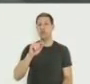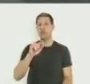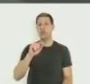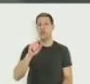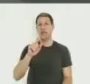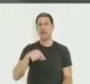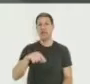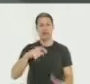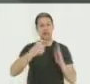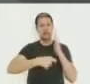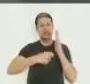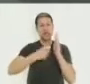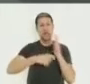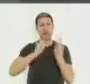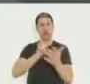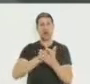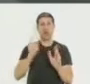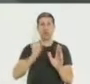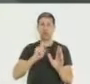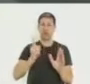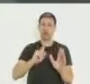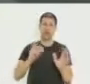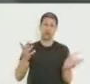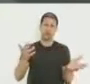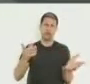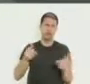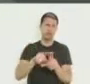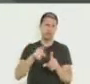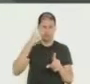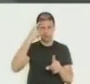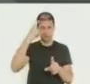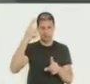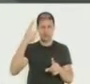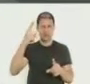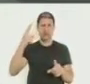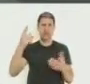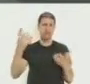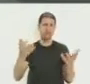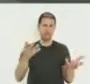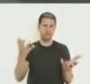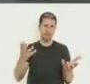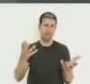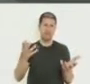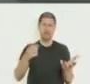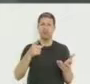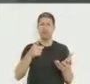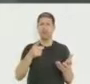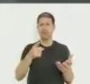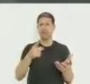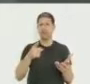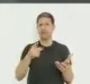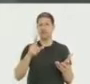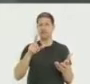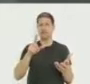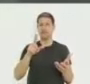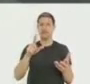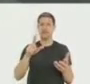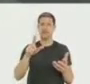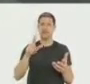É óbvio que sim só que a gente também tem que pensar que muitas se ela ela tente né ela tá ela tá lactante ela ela